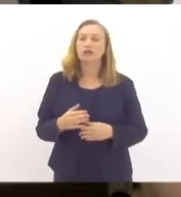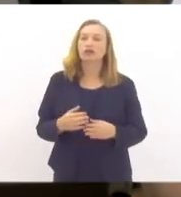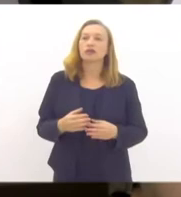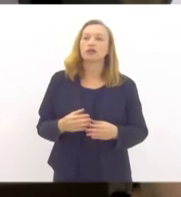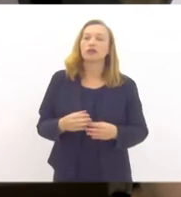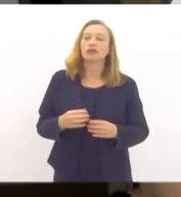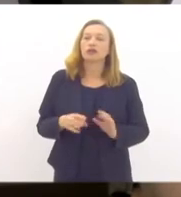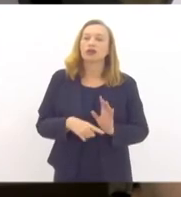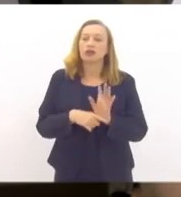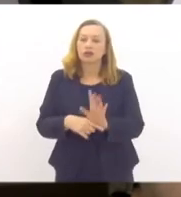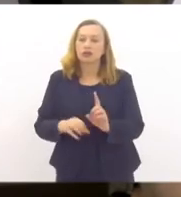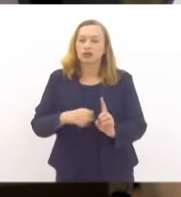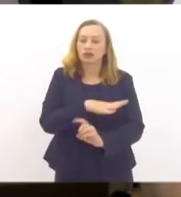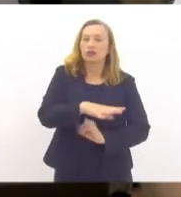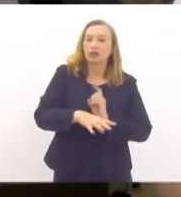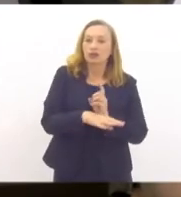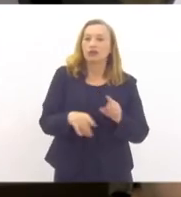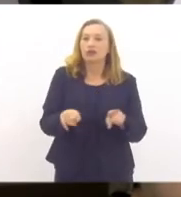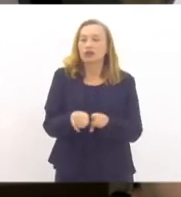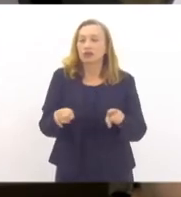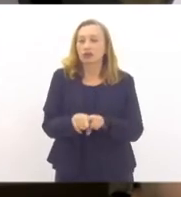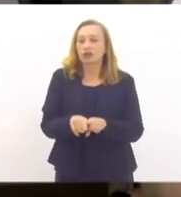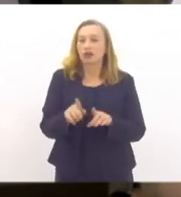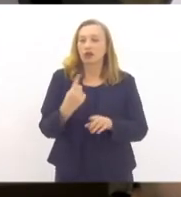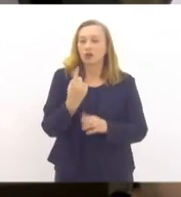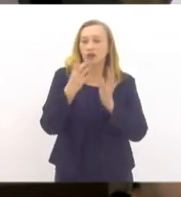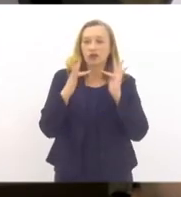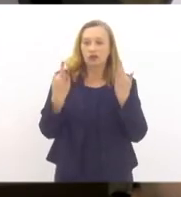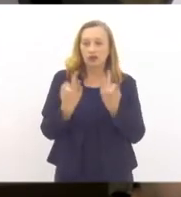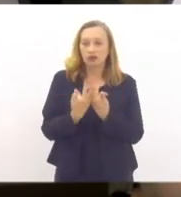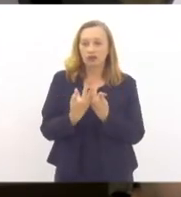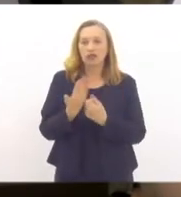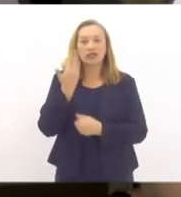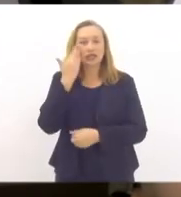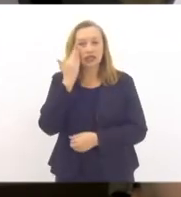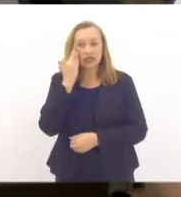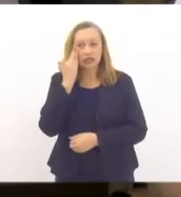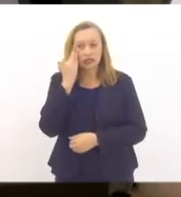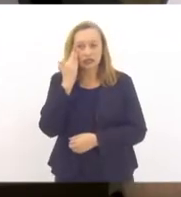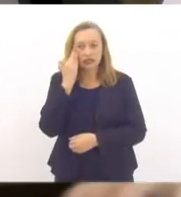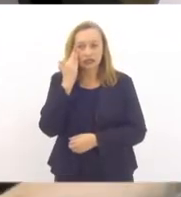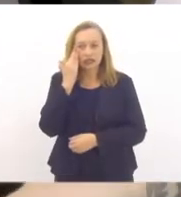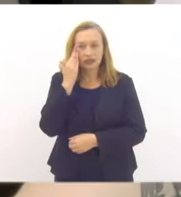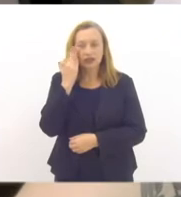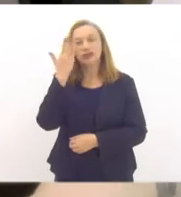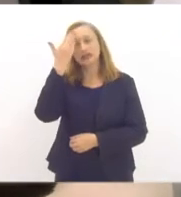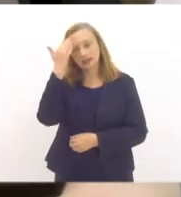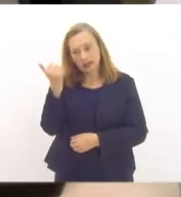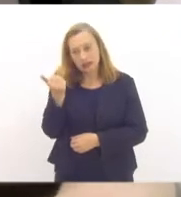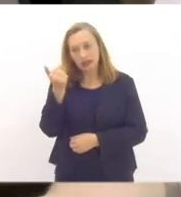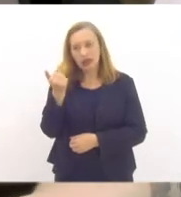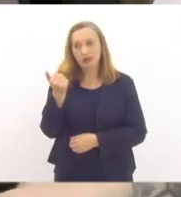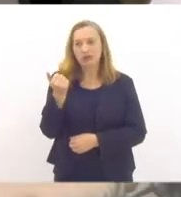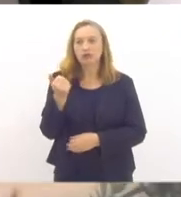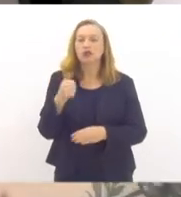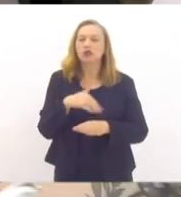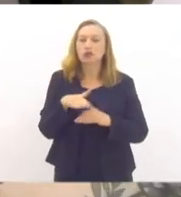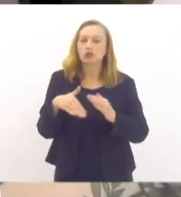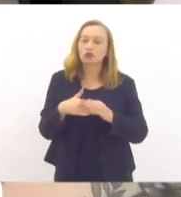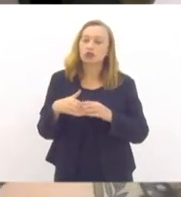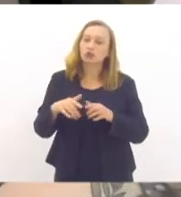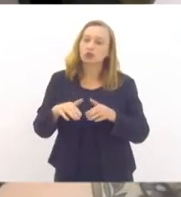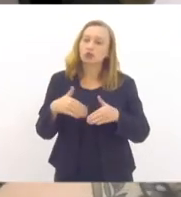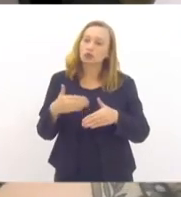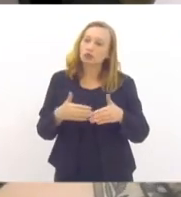social, nós também precisamos de um familiar que entenda e que sabe todo o